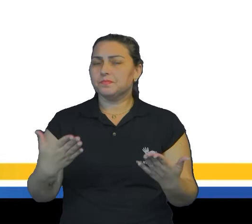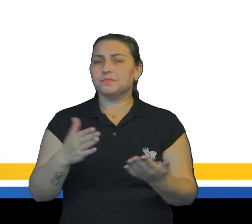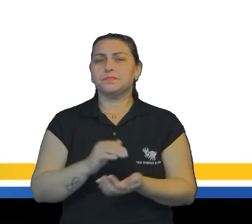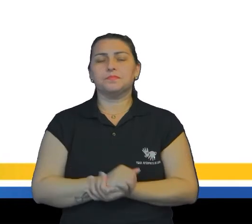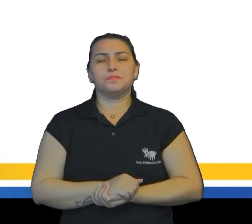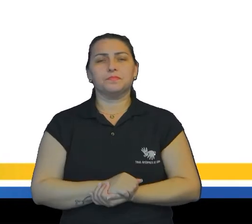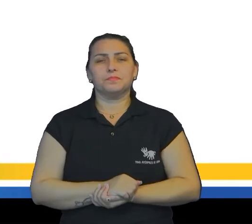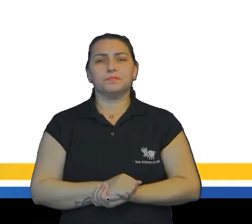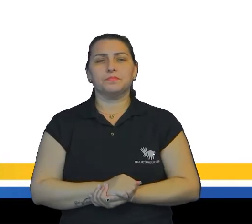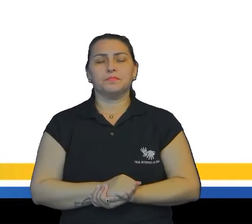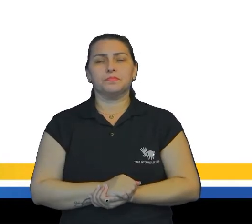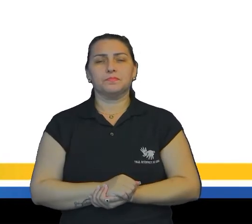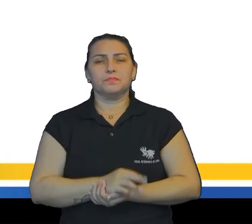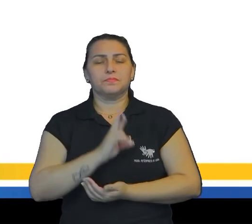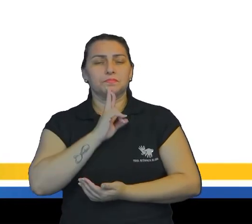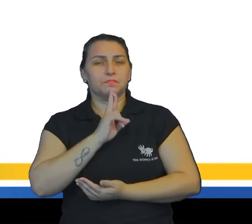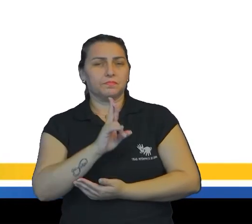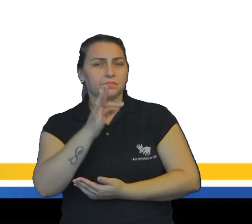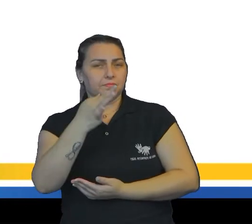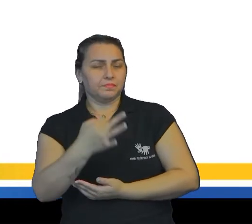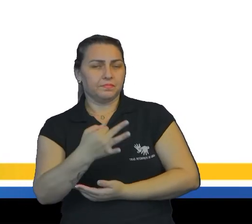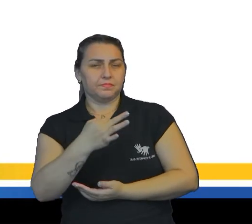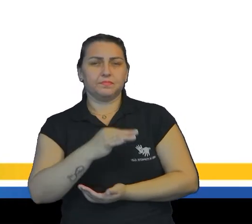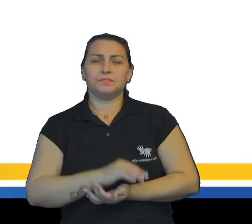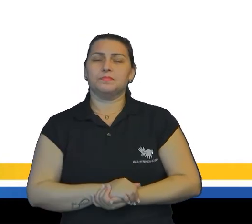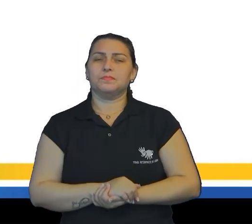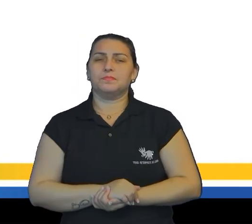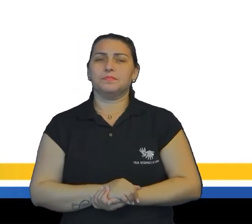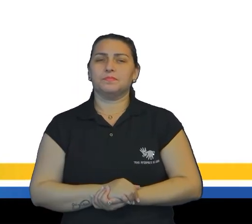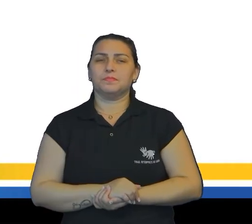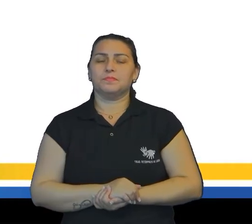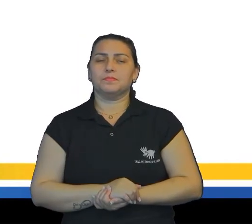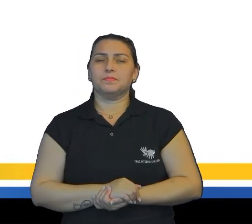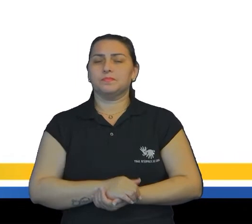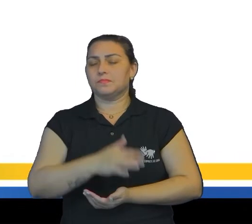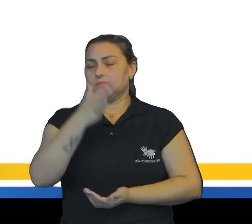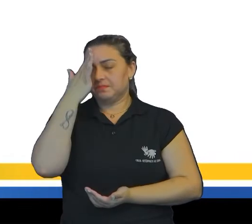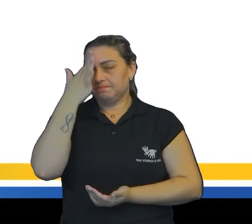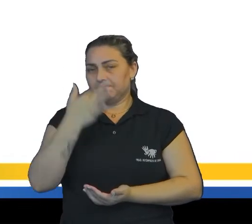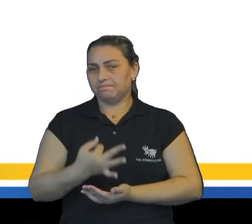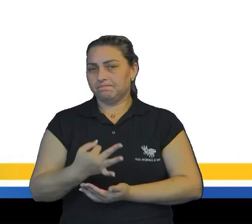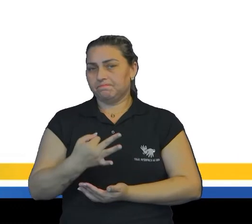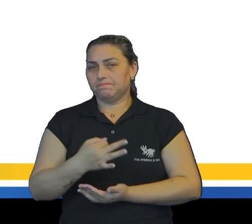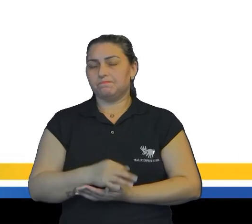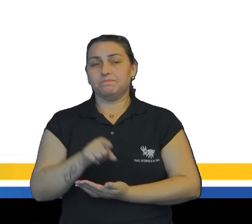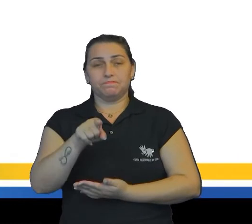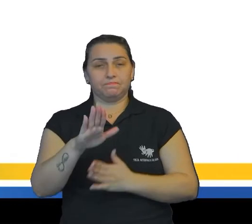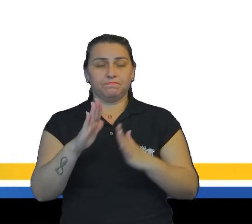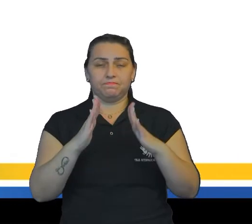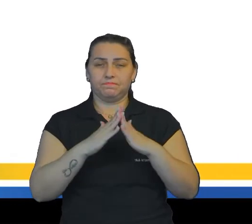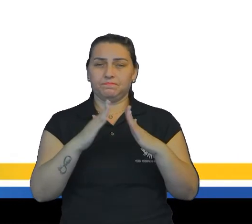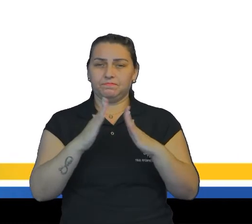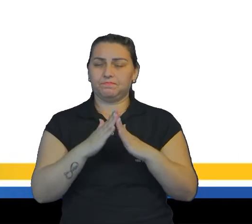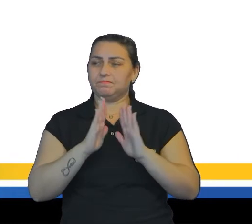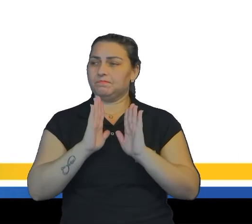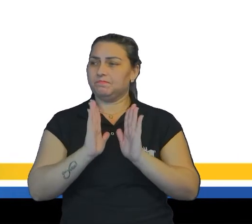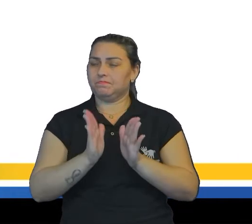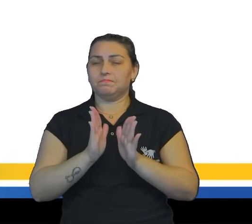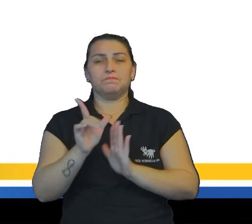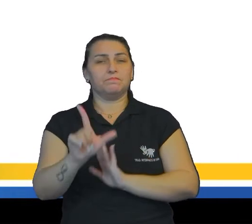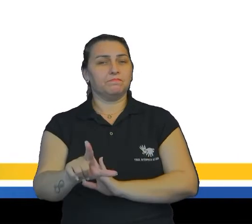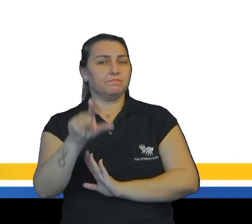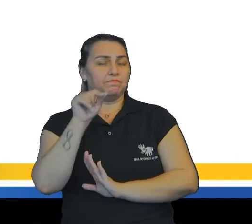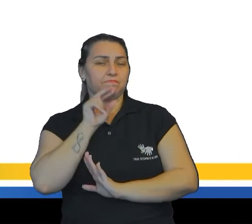pessoal, qual será a resposta correta? Tenho certeza que você aí na sua casa já